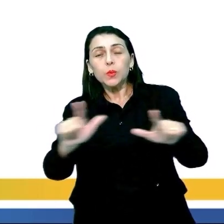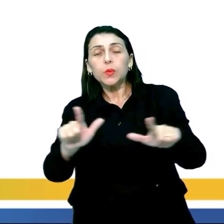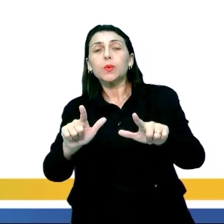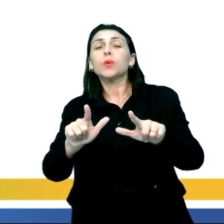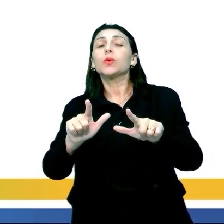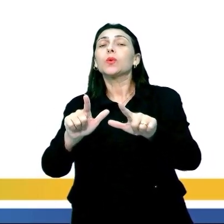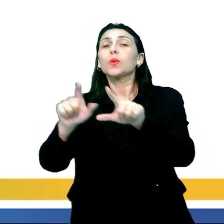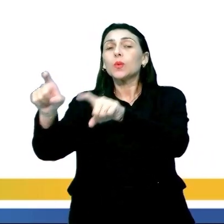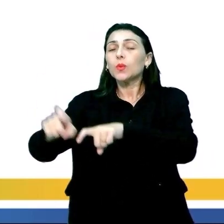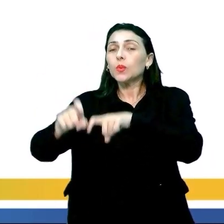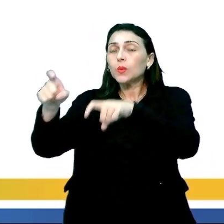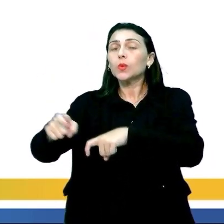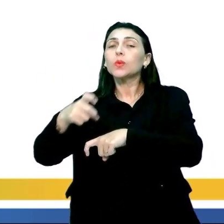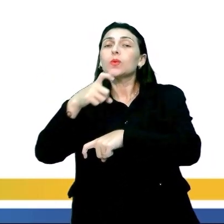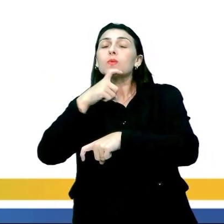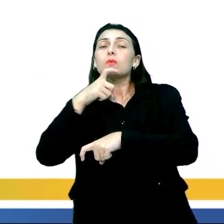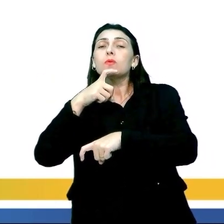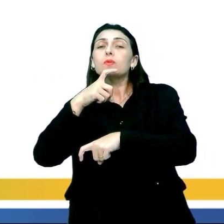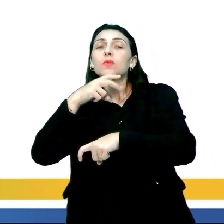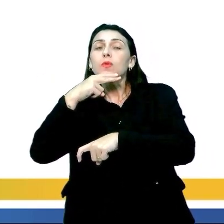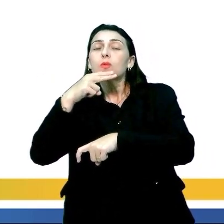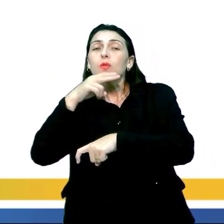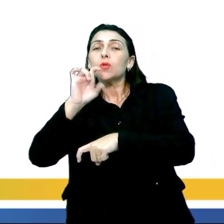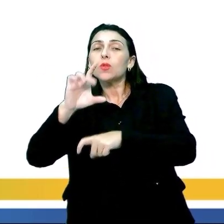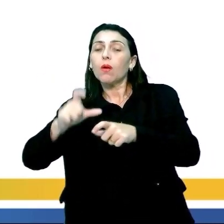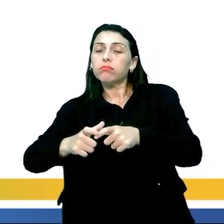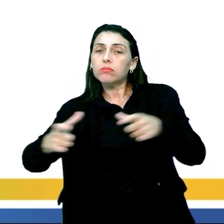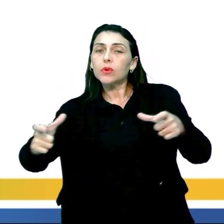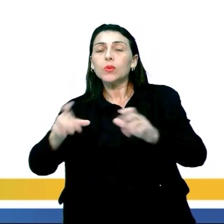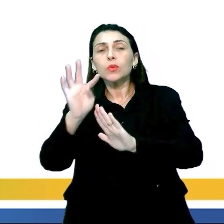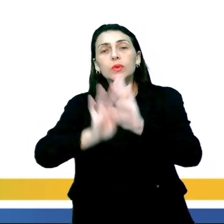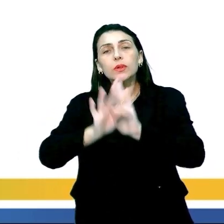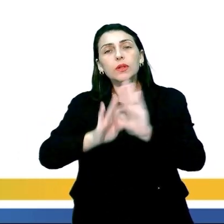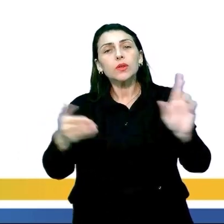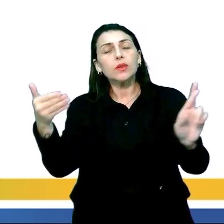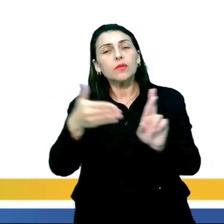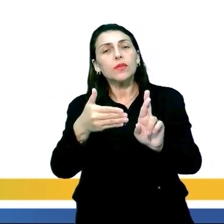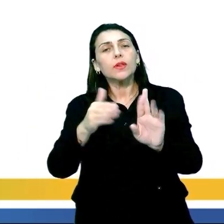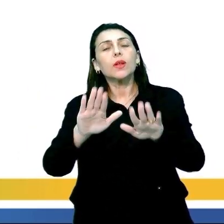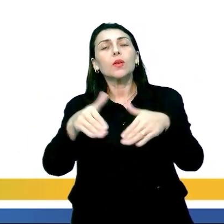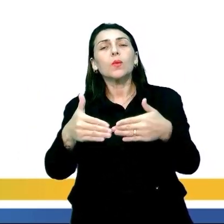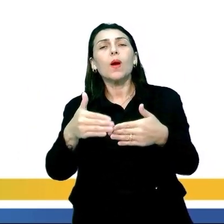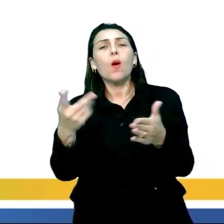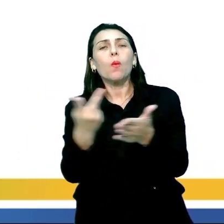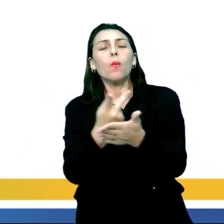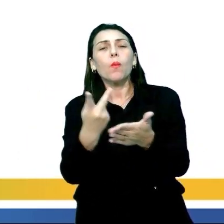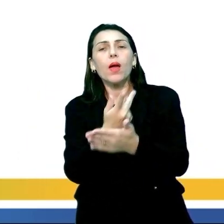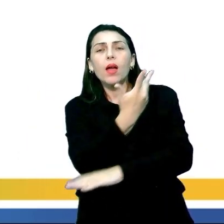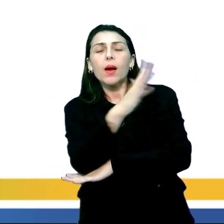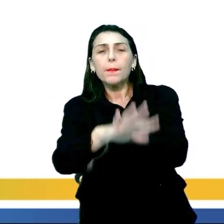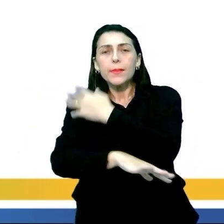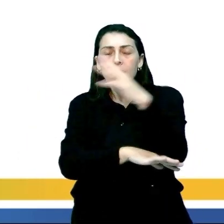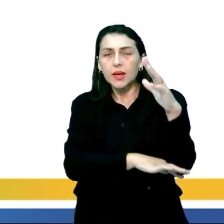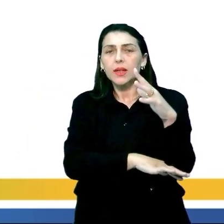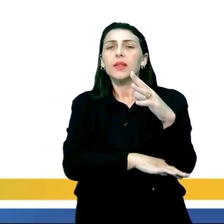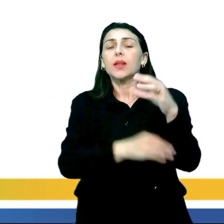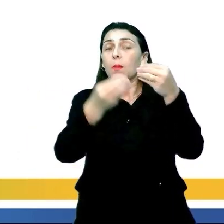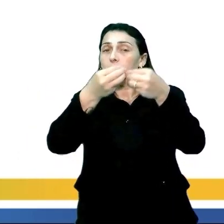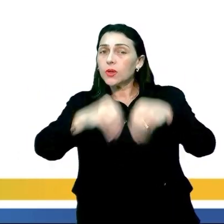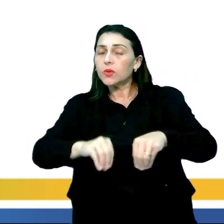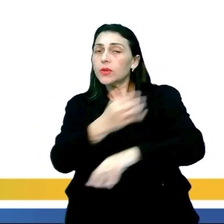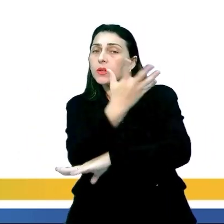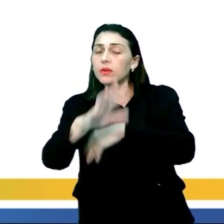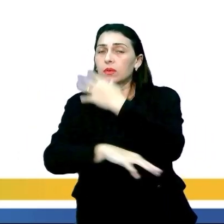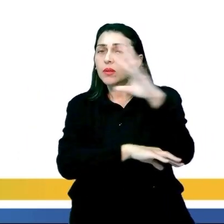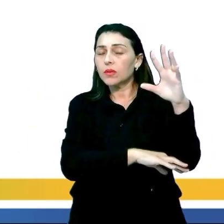culturas agressivas como a cana-de-açúcar só aumentaram. O texto refere-se a uma calamidade ambiental que vem se